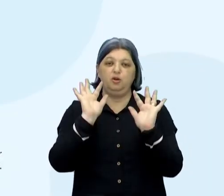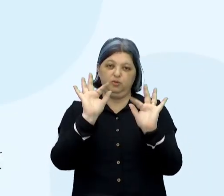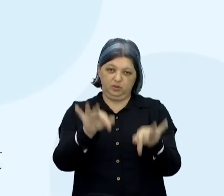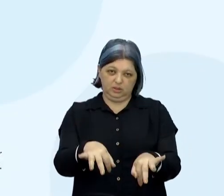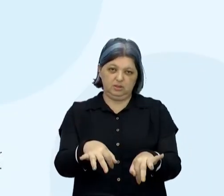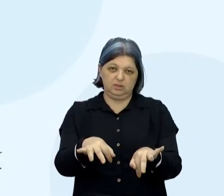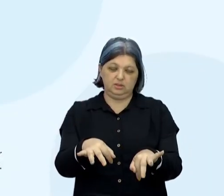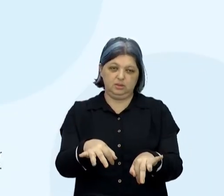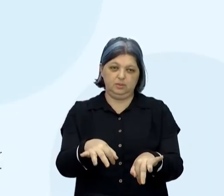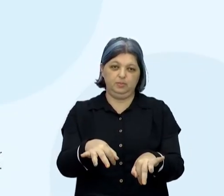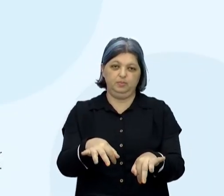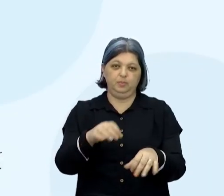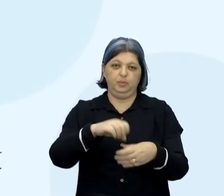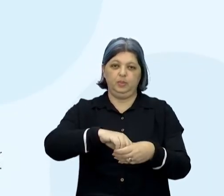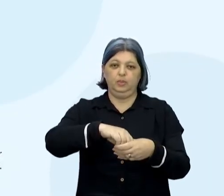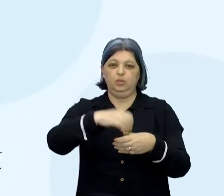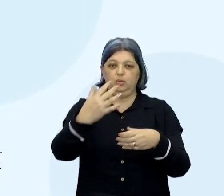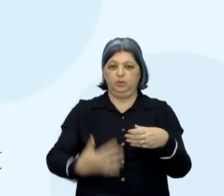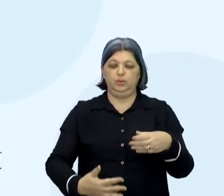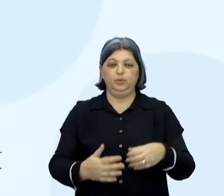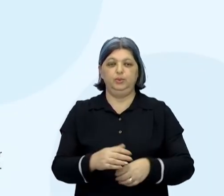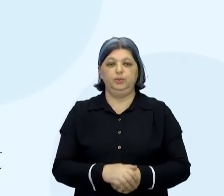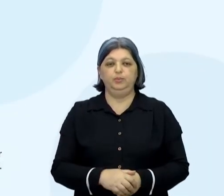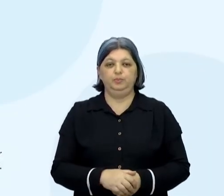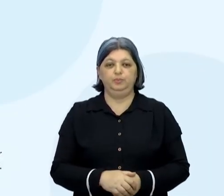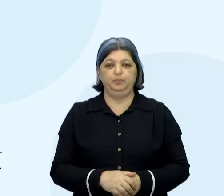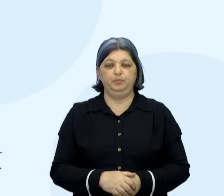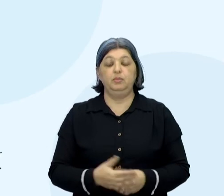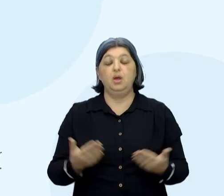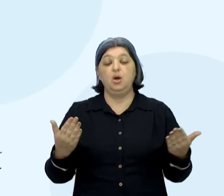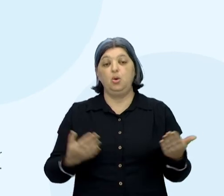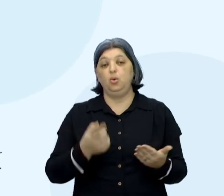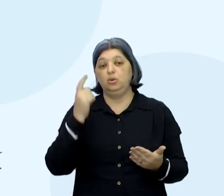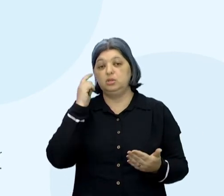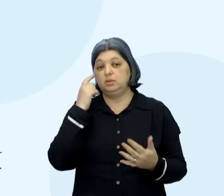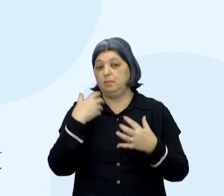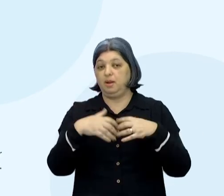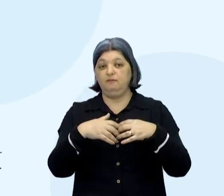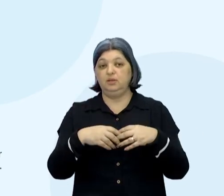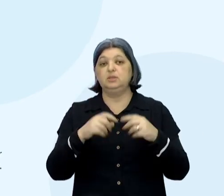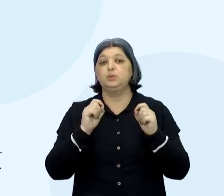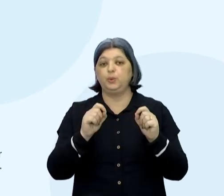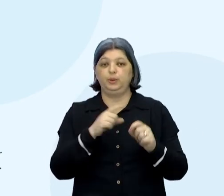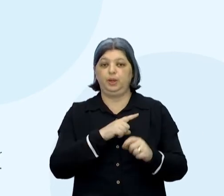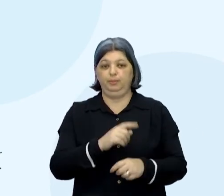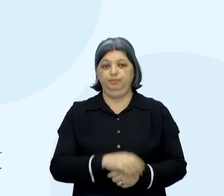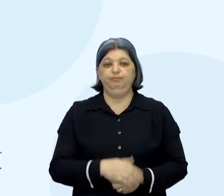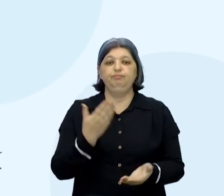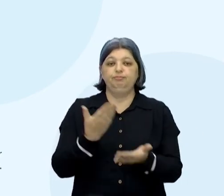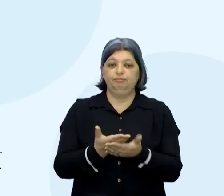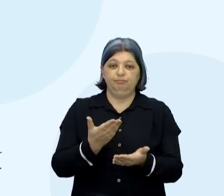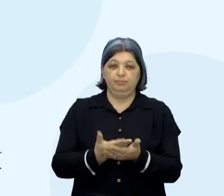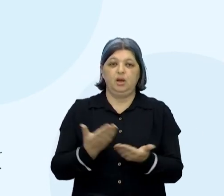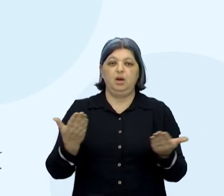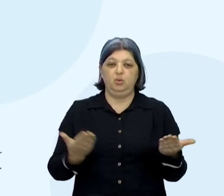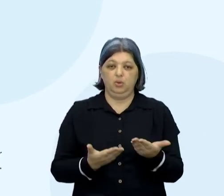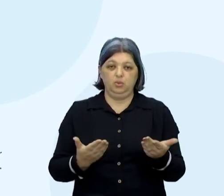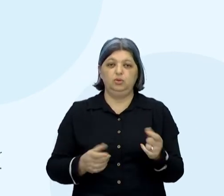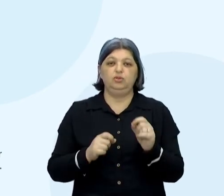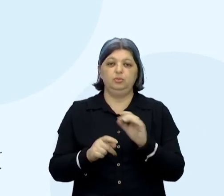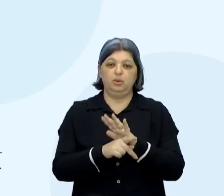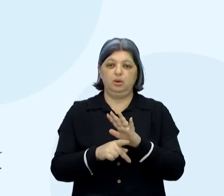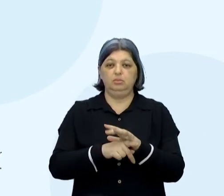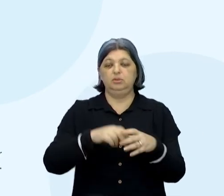aí do nosso conteúdo, tá? Na reflexão de hoje, bem, na aula de hoje, nós sistematizamos os